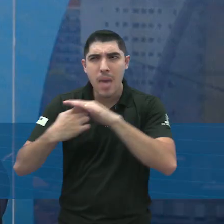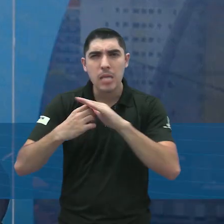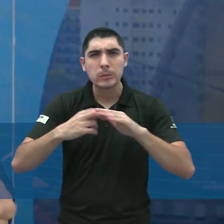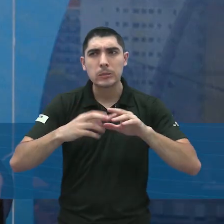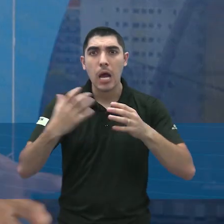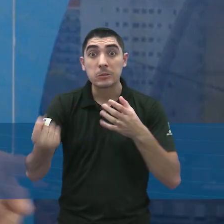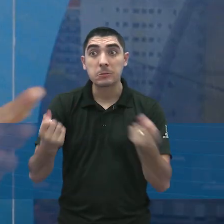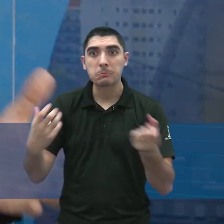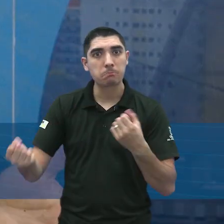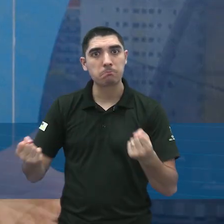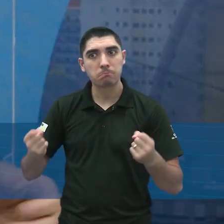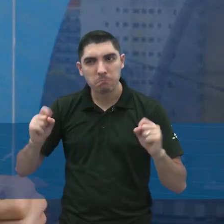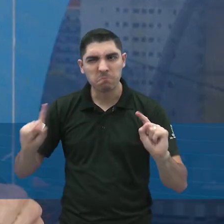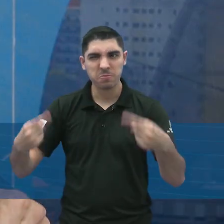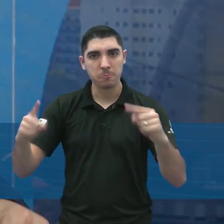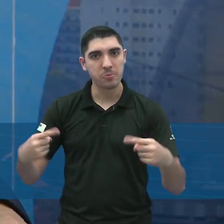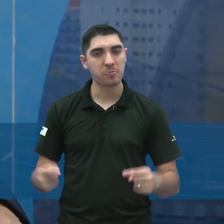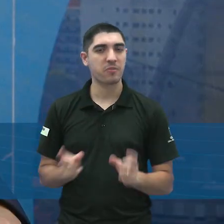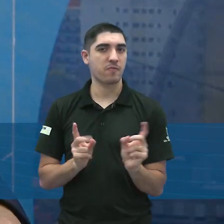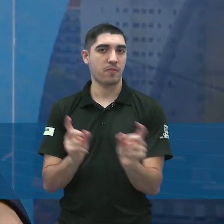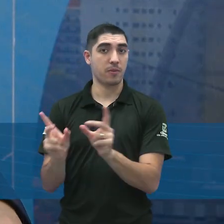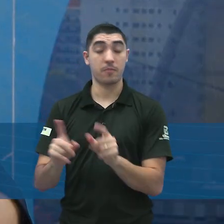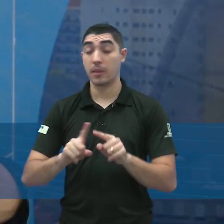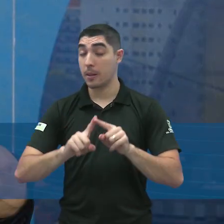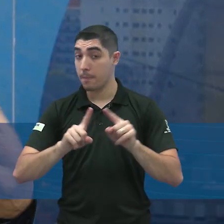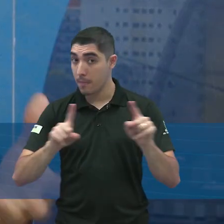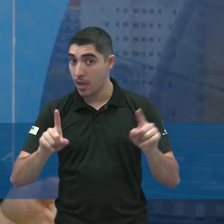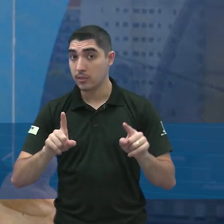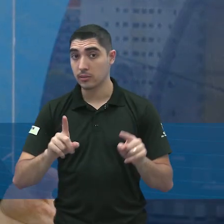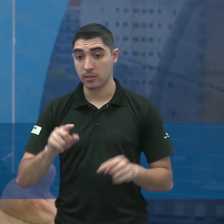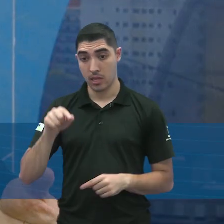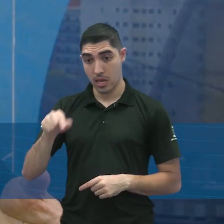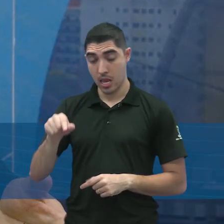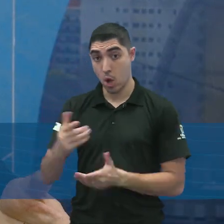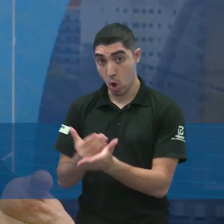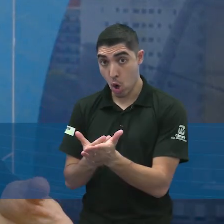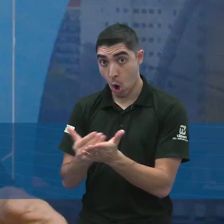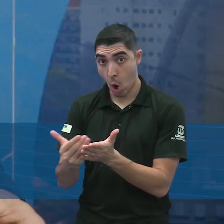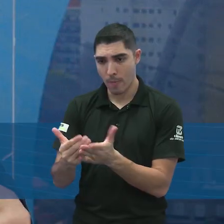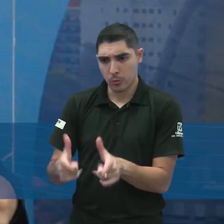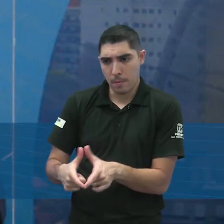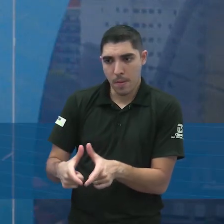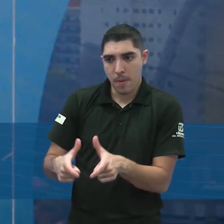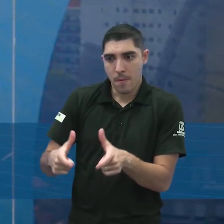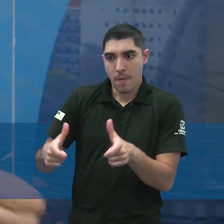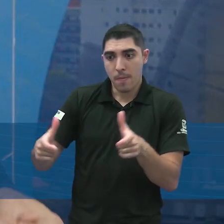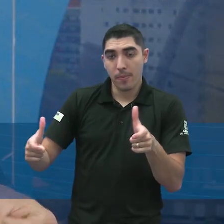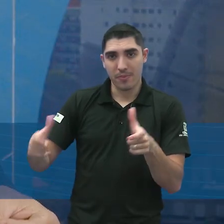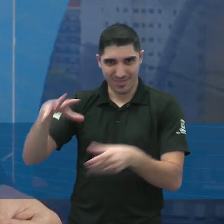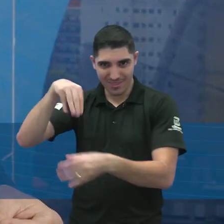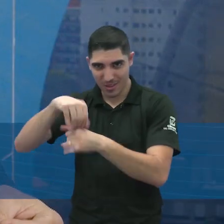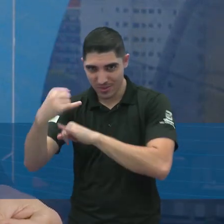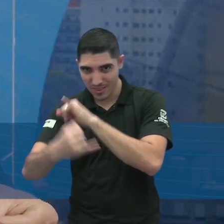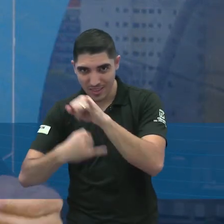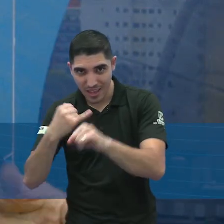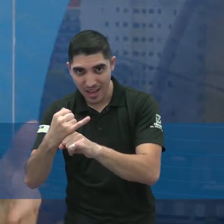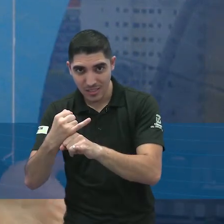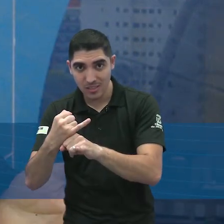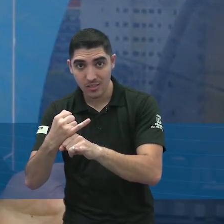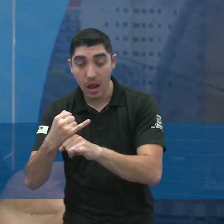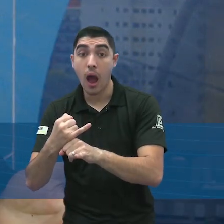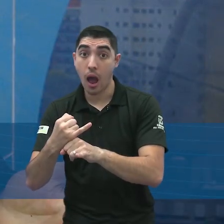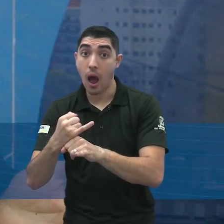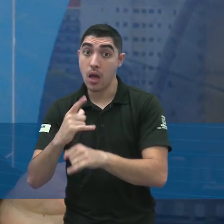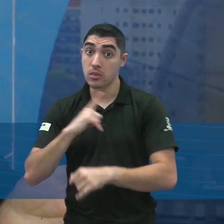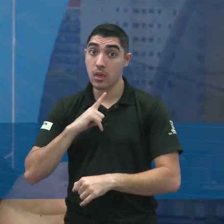E aí o que acontece? Só que temos que lembrar um detalhe, né? Essa maior quantidade de empresas vendendo no e-commerce, ocorre